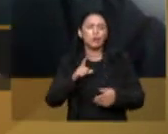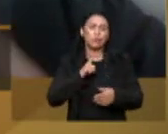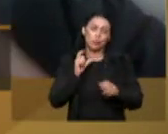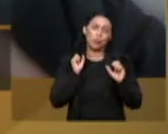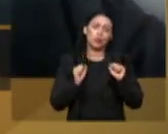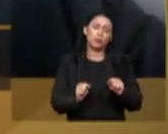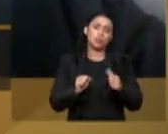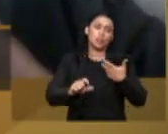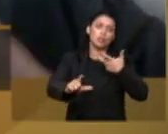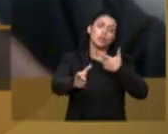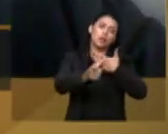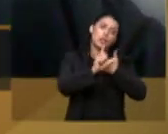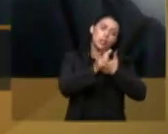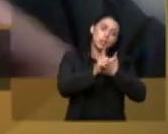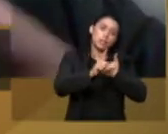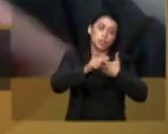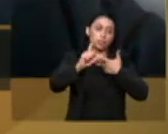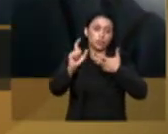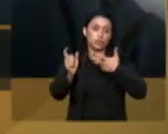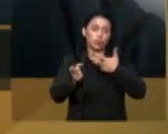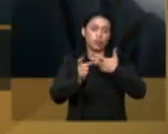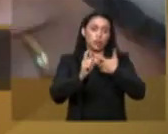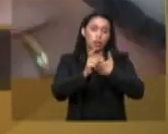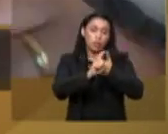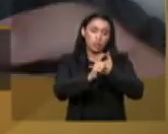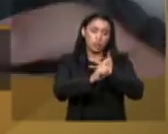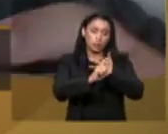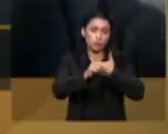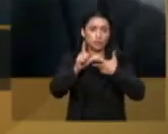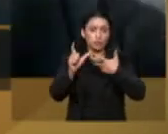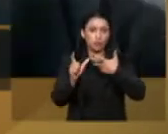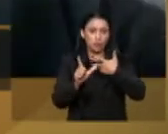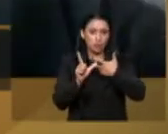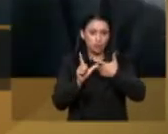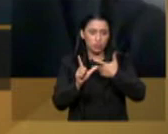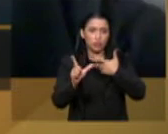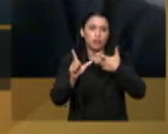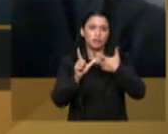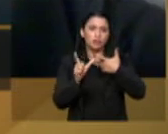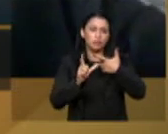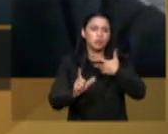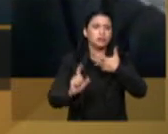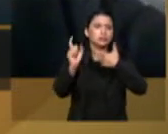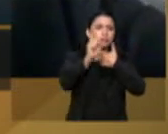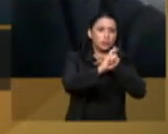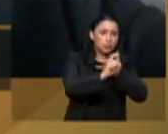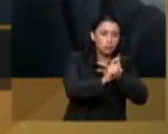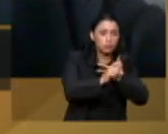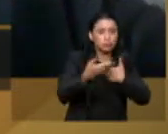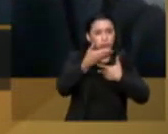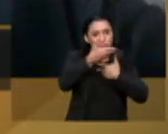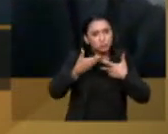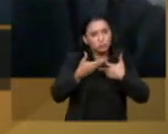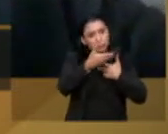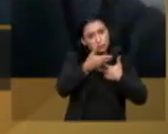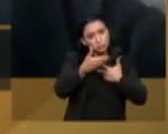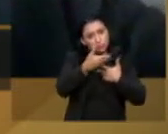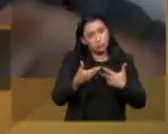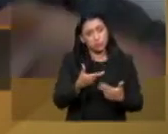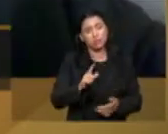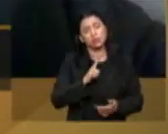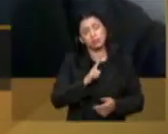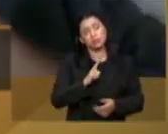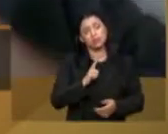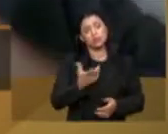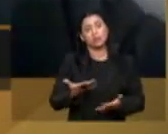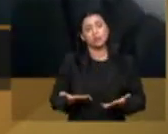pelo Legislativo ao Executivo, porque as possibilidades constitucionais são possibilidades e não exclusividades